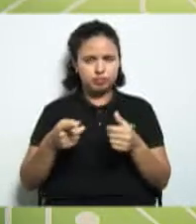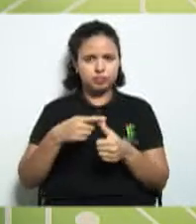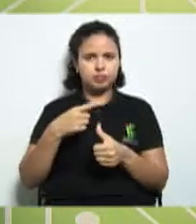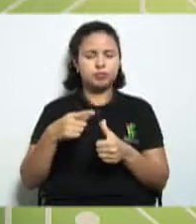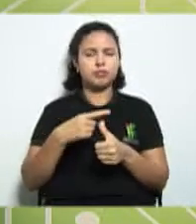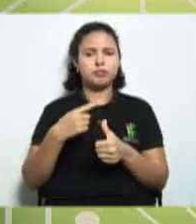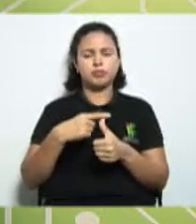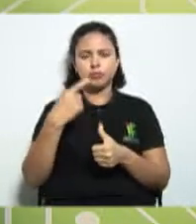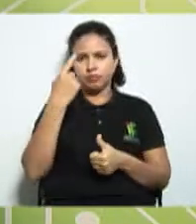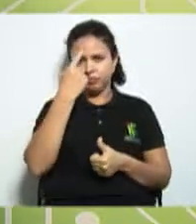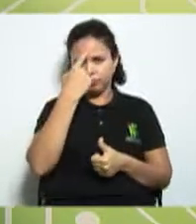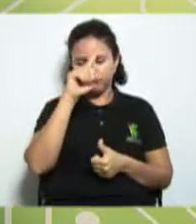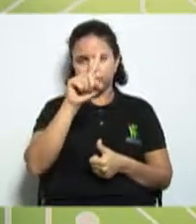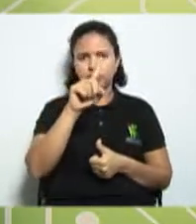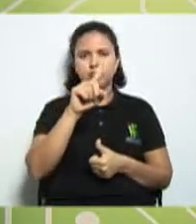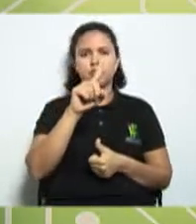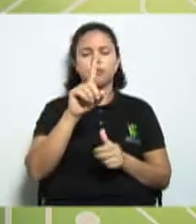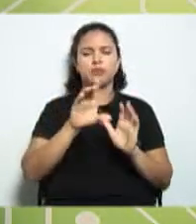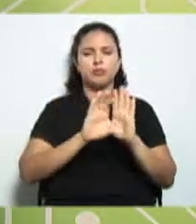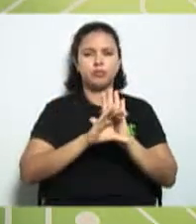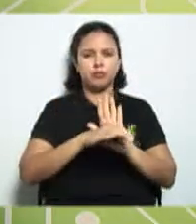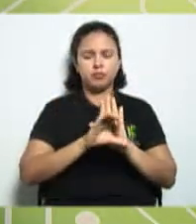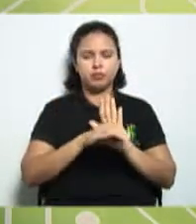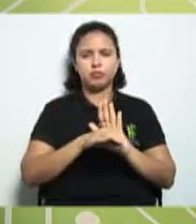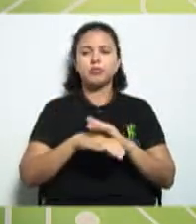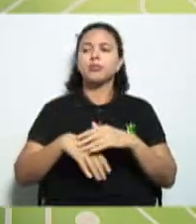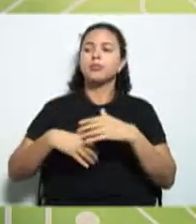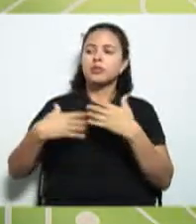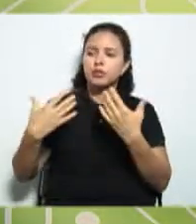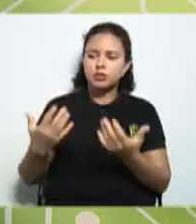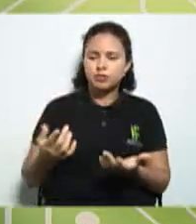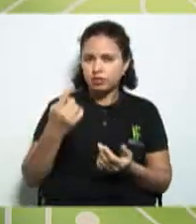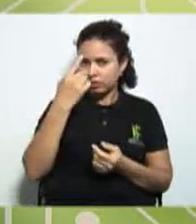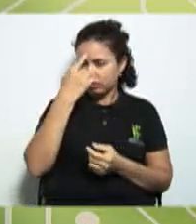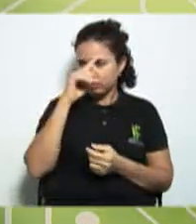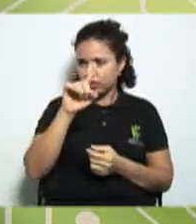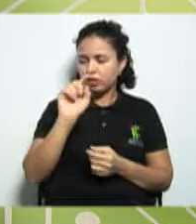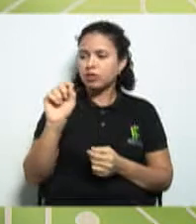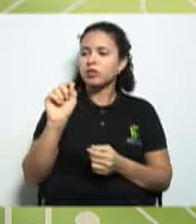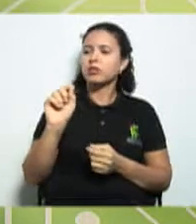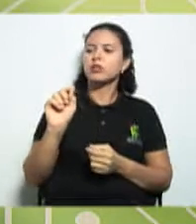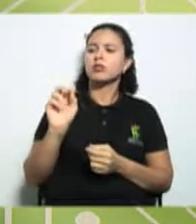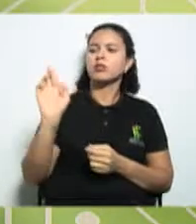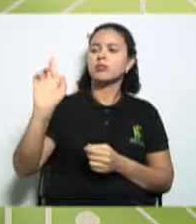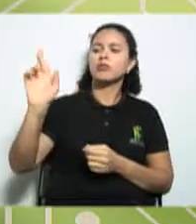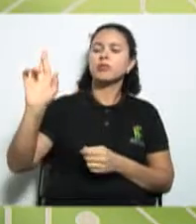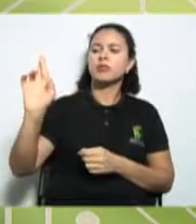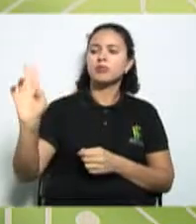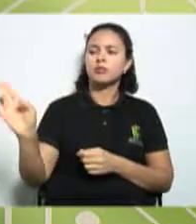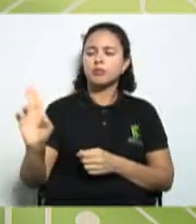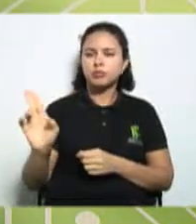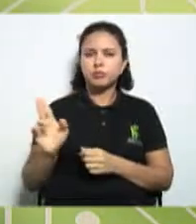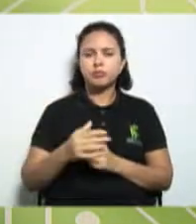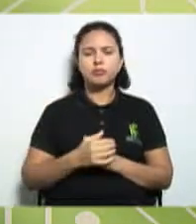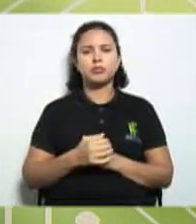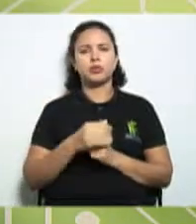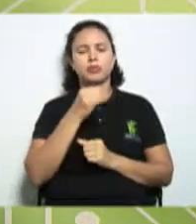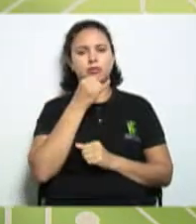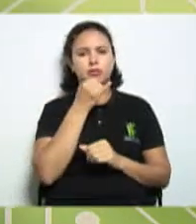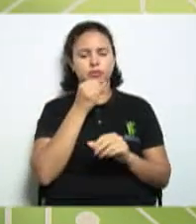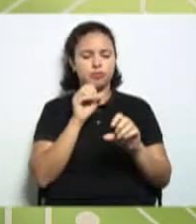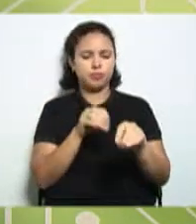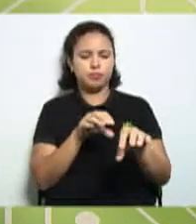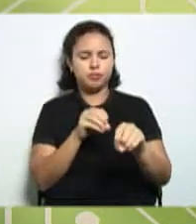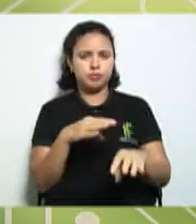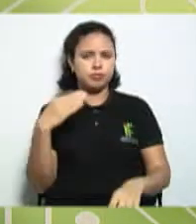aquela ideia, aquele conceito. Olha, essa ideia aí é do fulano de tal. Um exemplo, educação bancária. Educação